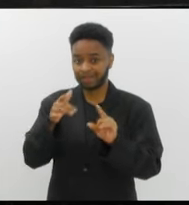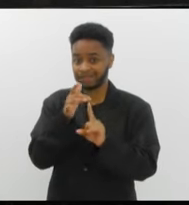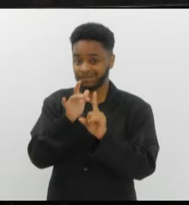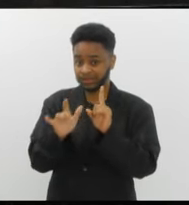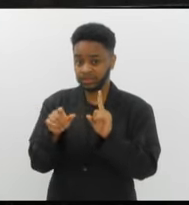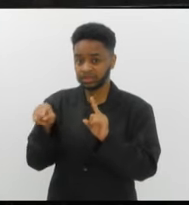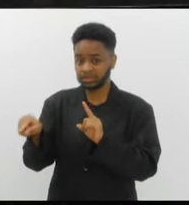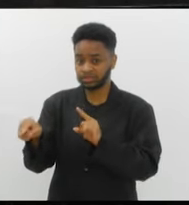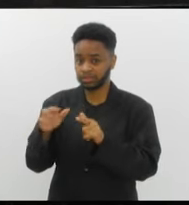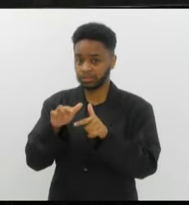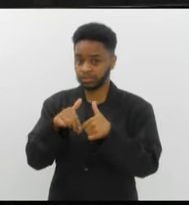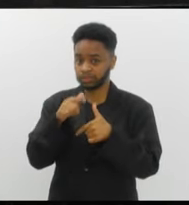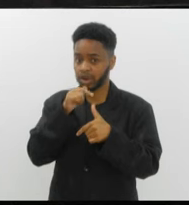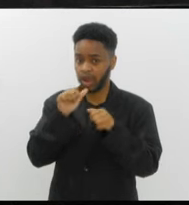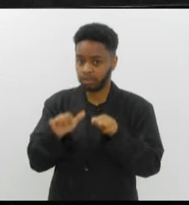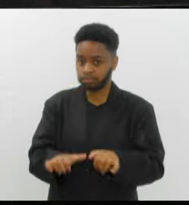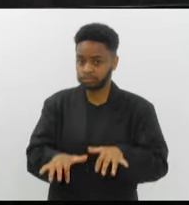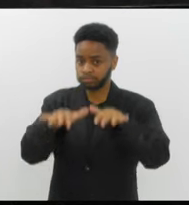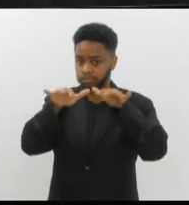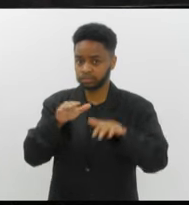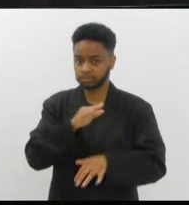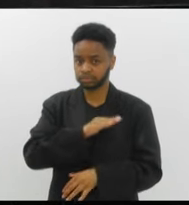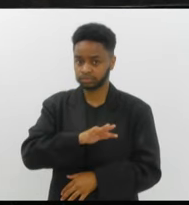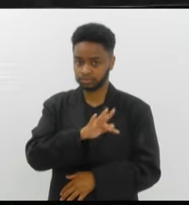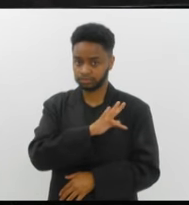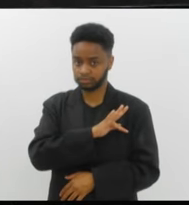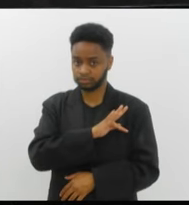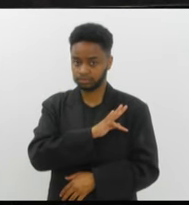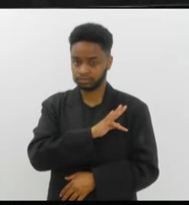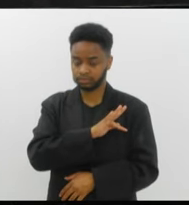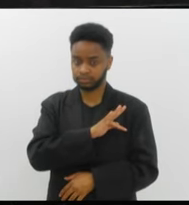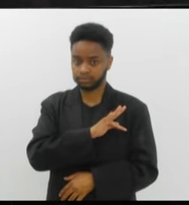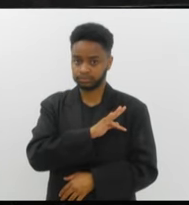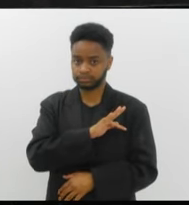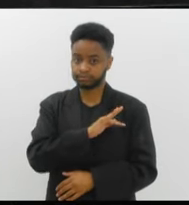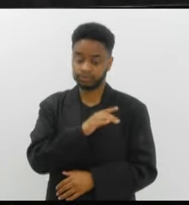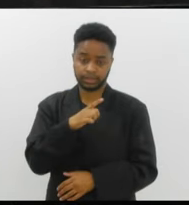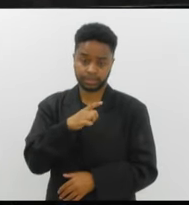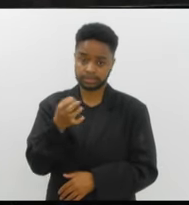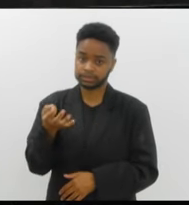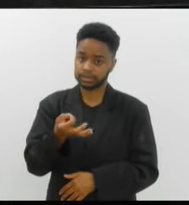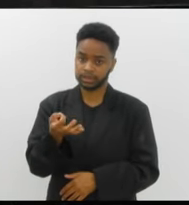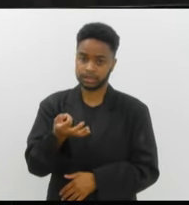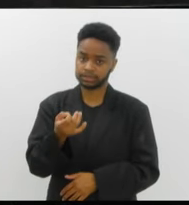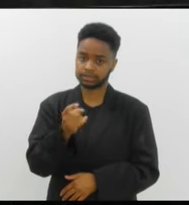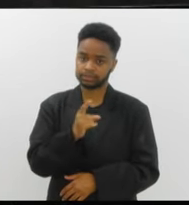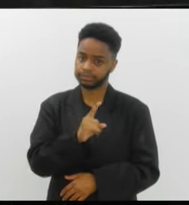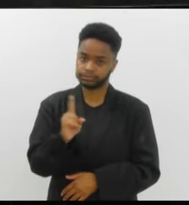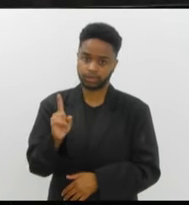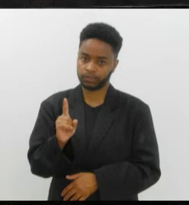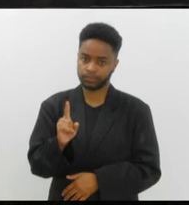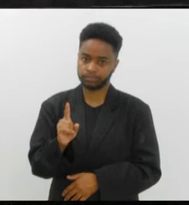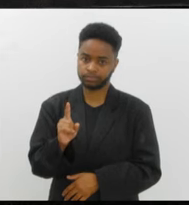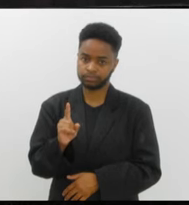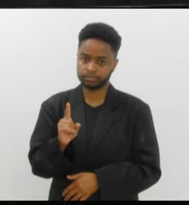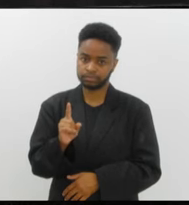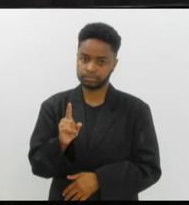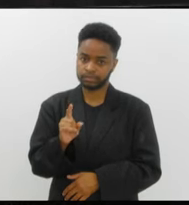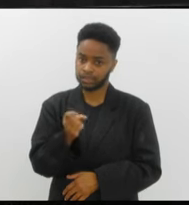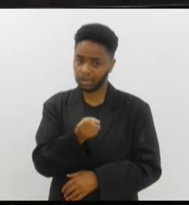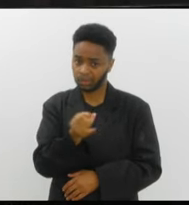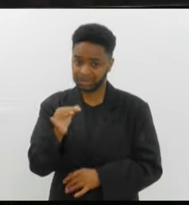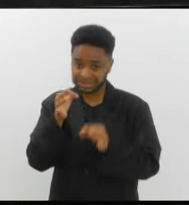vitimadas pelas cheias da Baixada Fluminense? Eu garanto que na quantidade